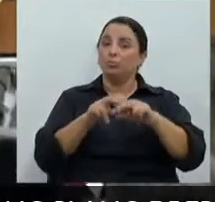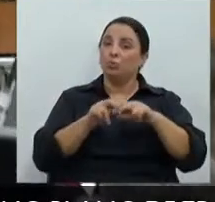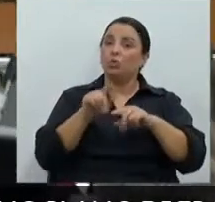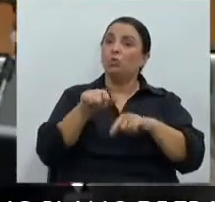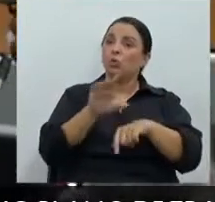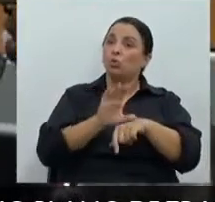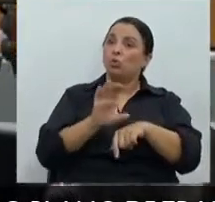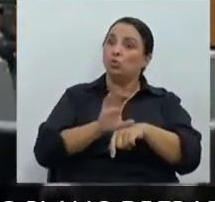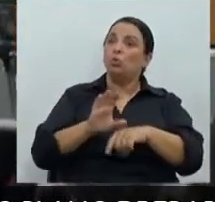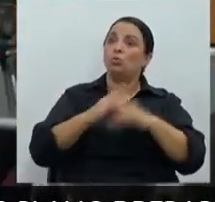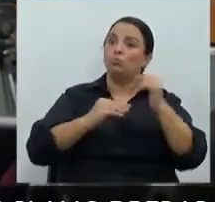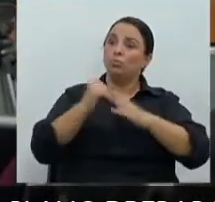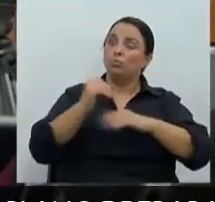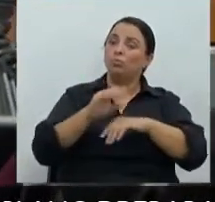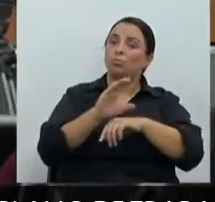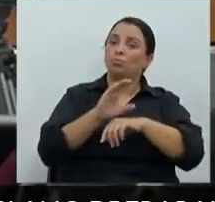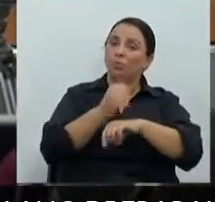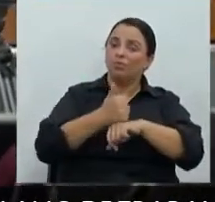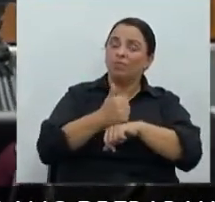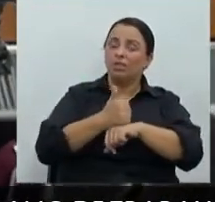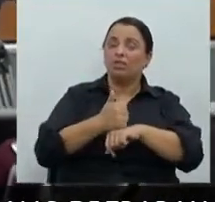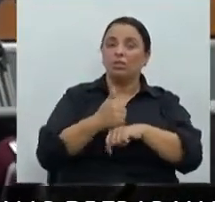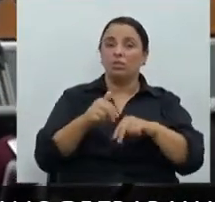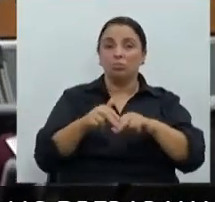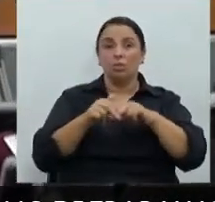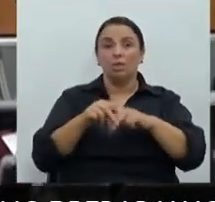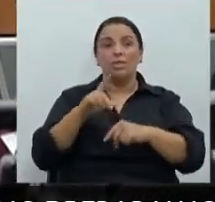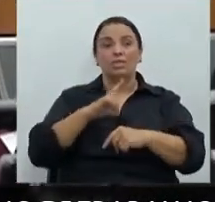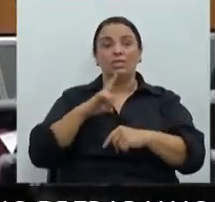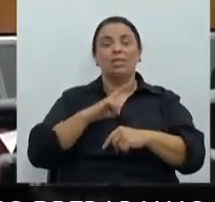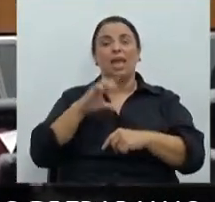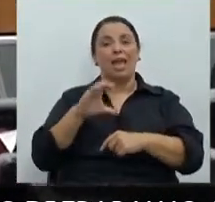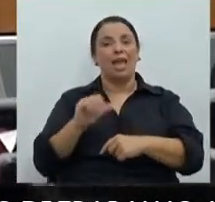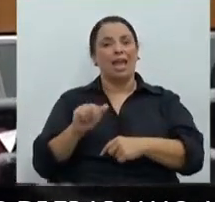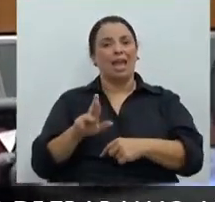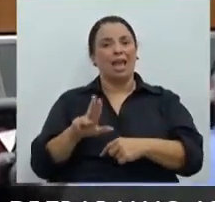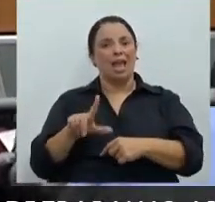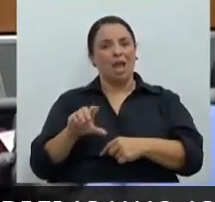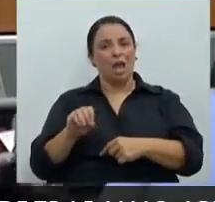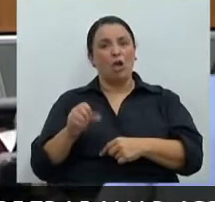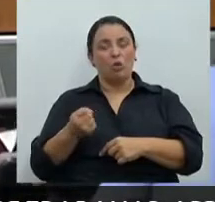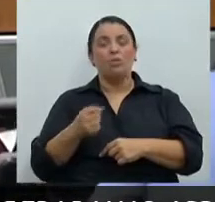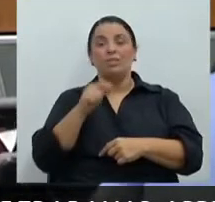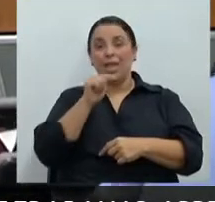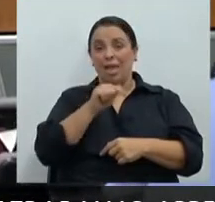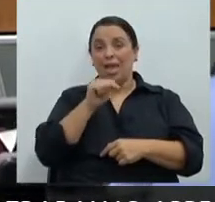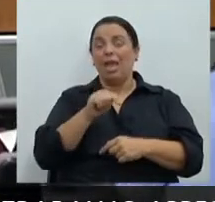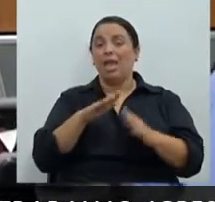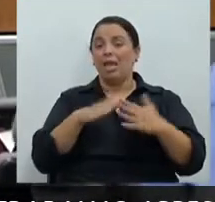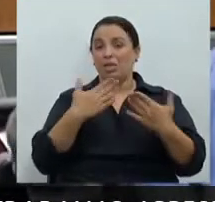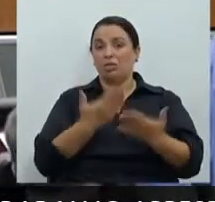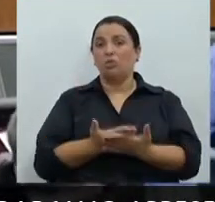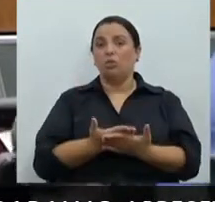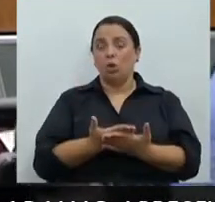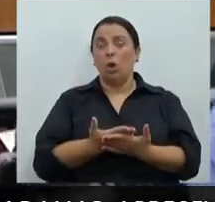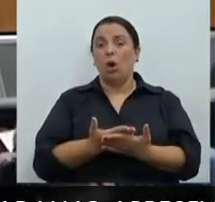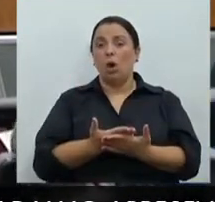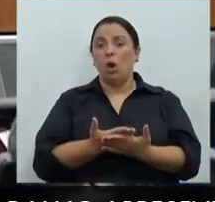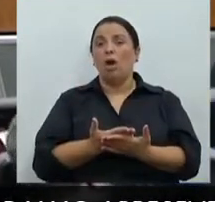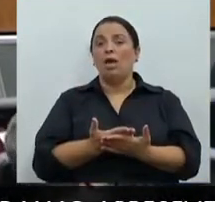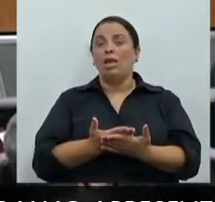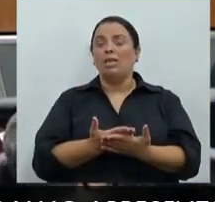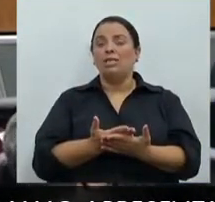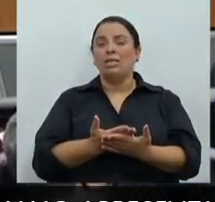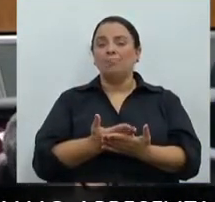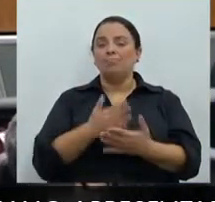também profissionalizantes. Né? Por isso que a gente trouxe a fala do Carlos Eduardo, que é uma escola que vem se